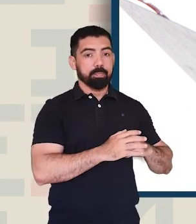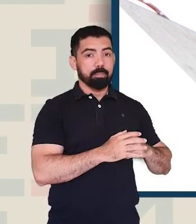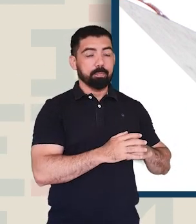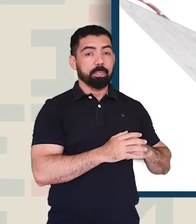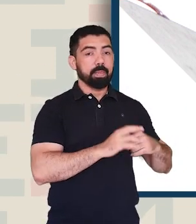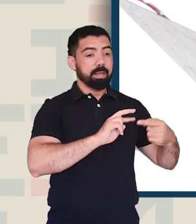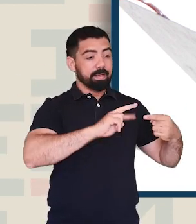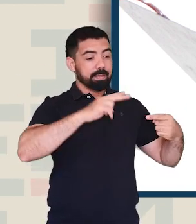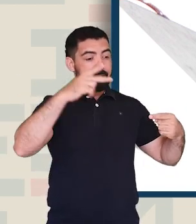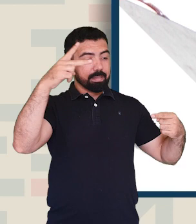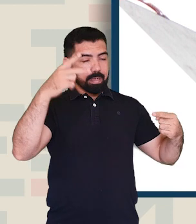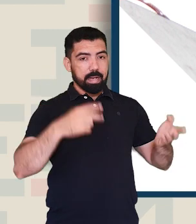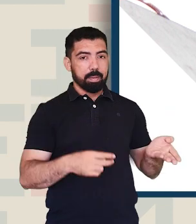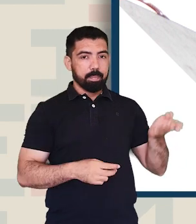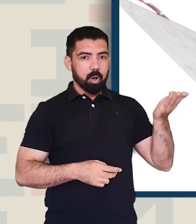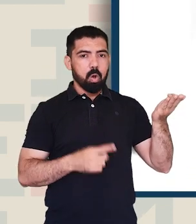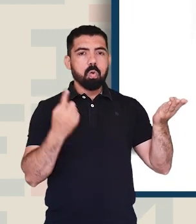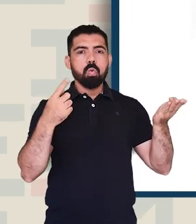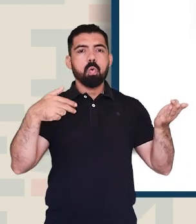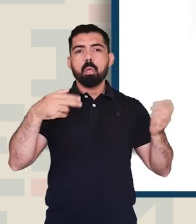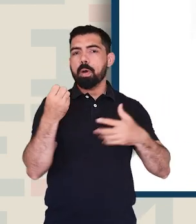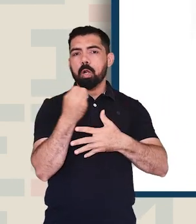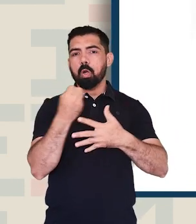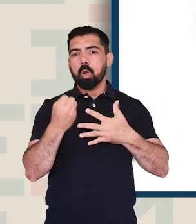a escala de Dó maior, aqui.